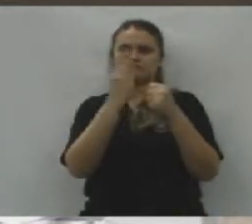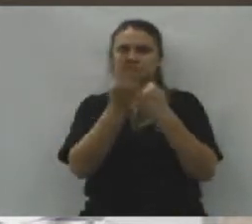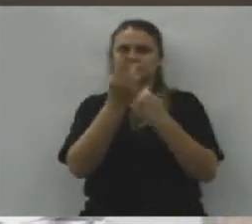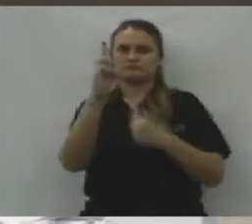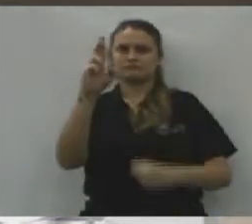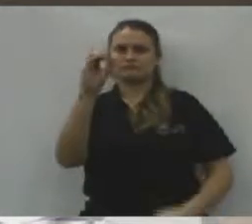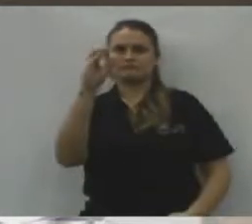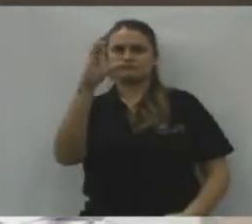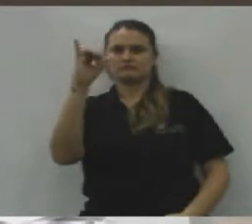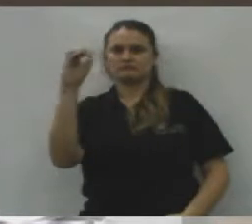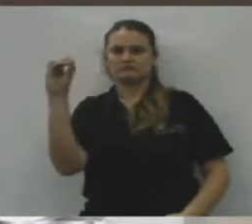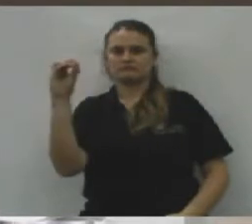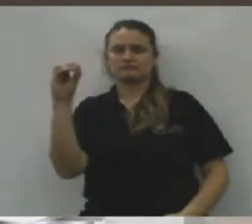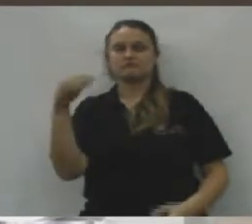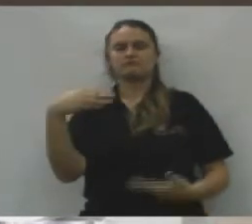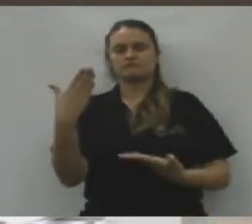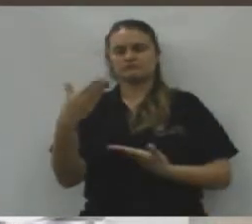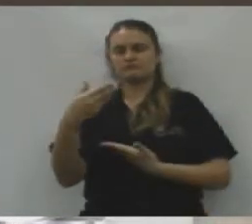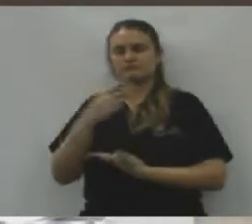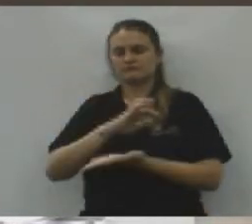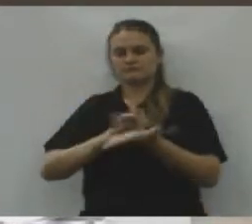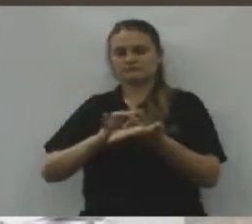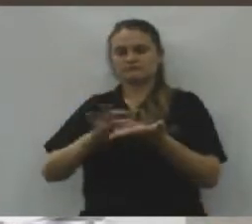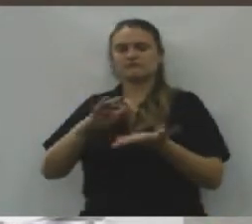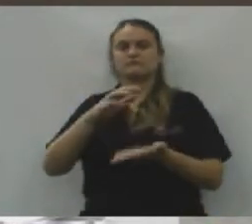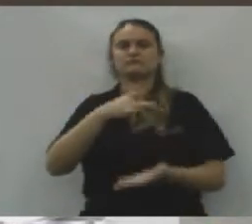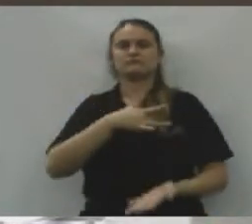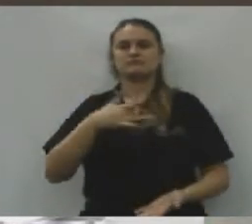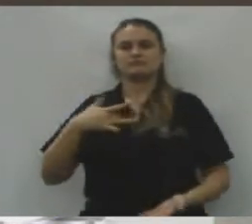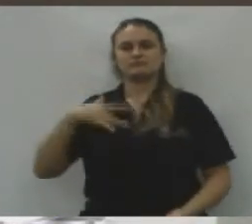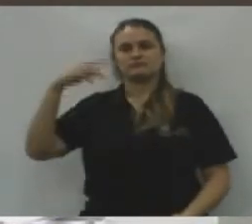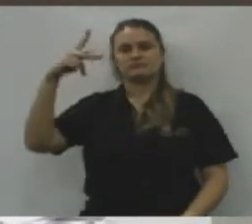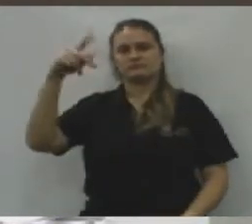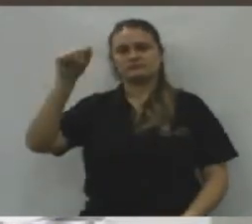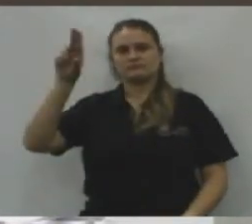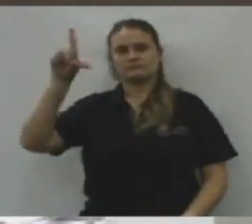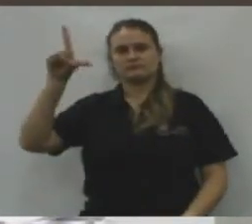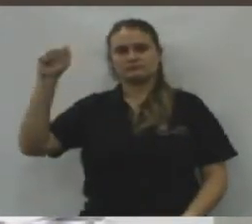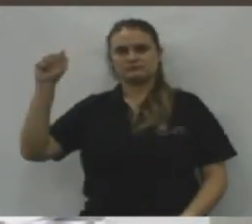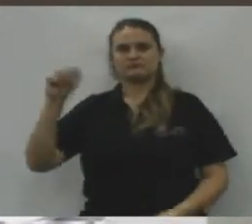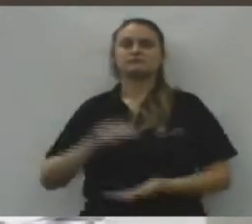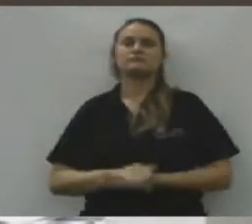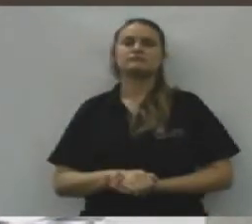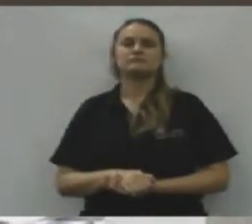Atenciosamente, Paula Crisanoves, secretária municipal de saúde.